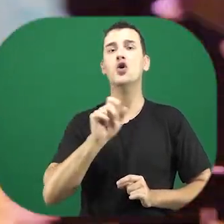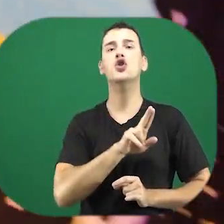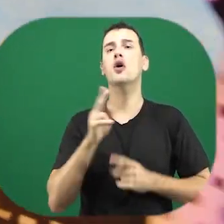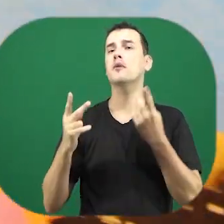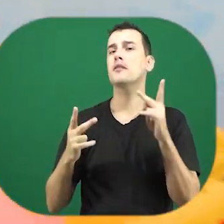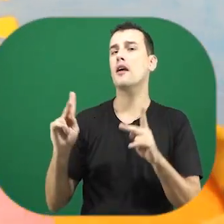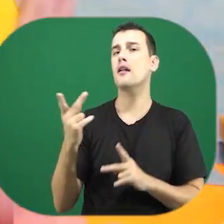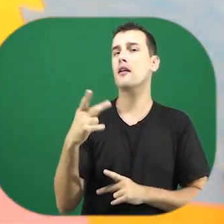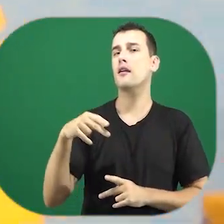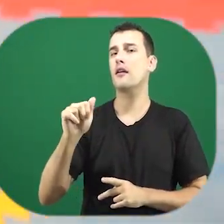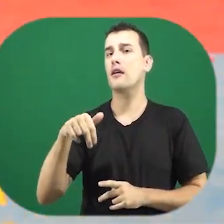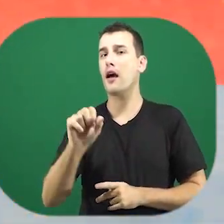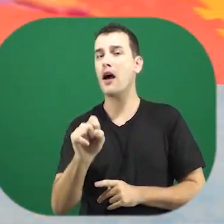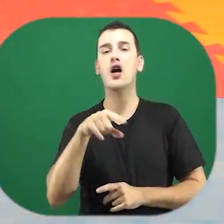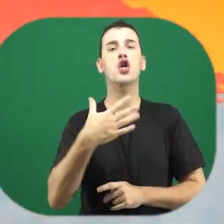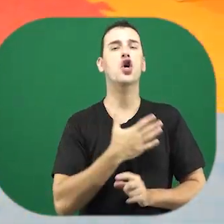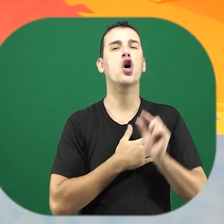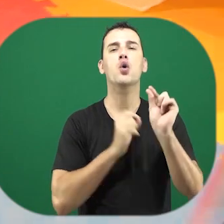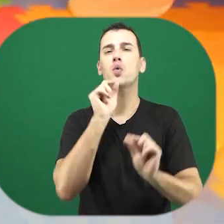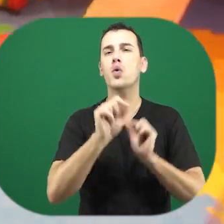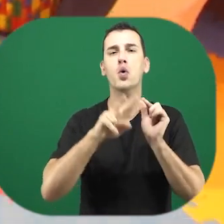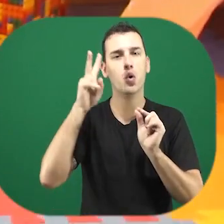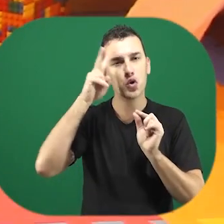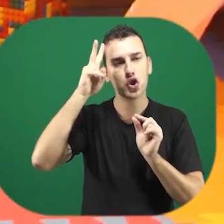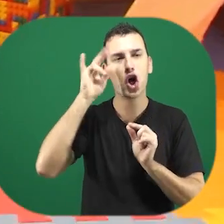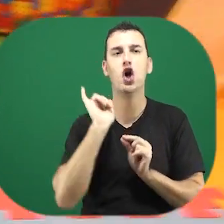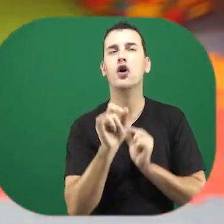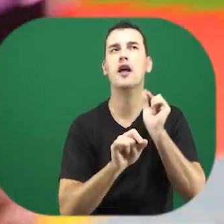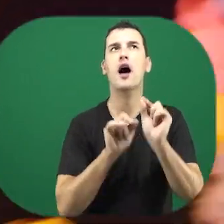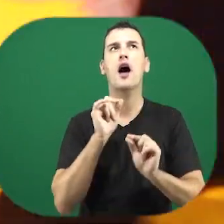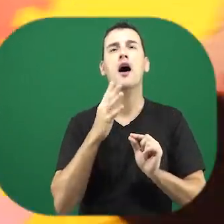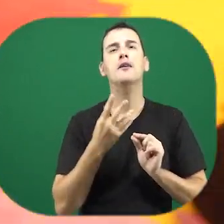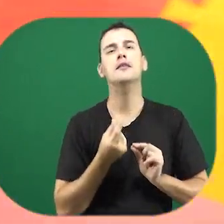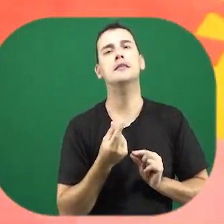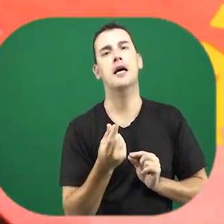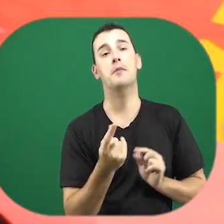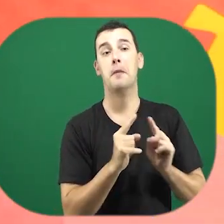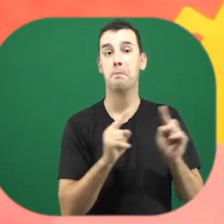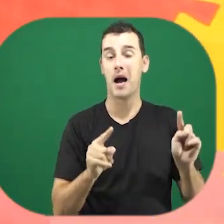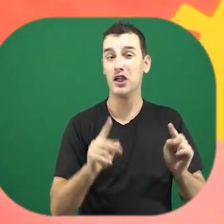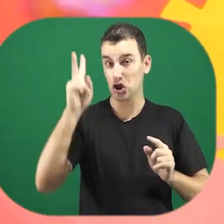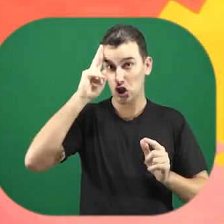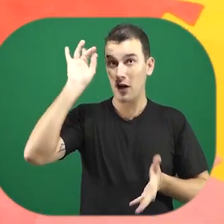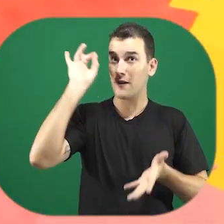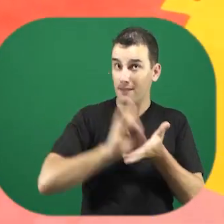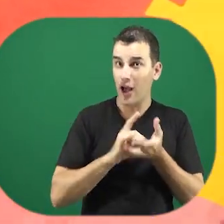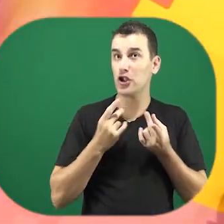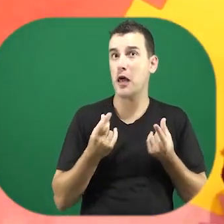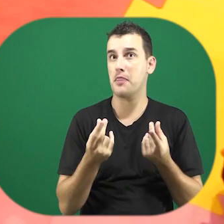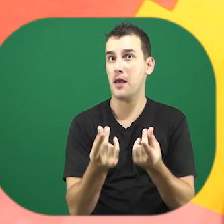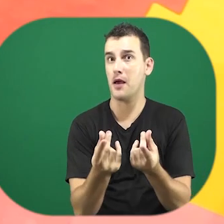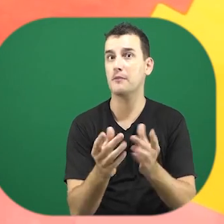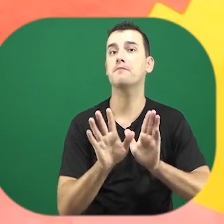ele adorava brincar de contar histórias lindas que ficaram eternas. E que para essas histórias fiquem eternas e continuem